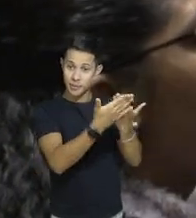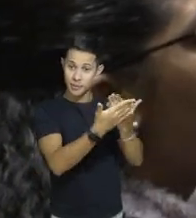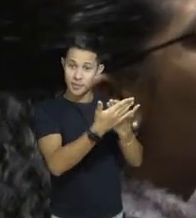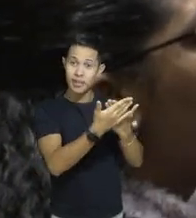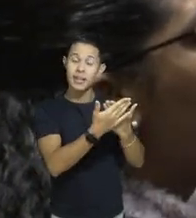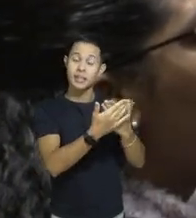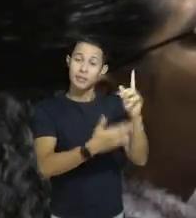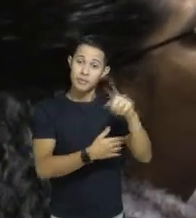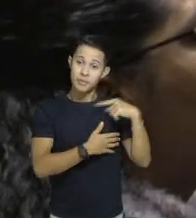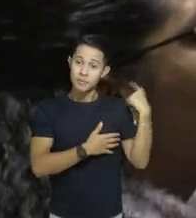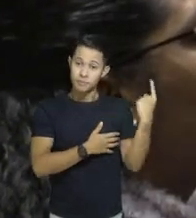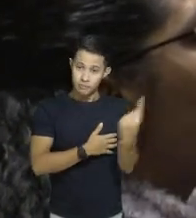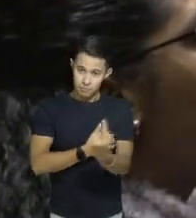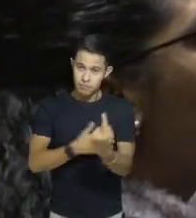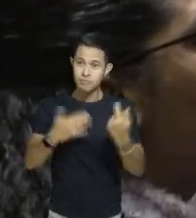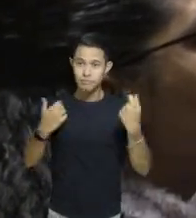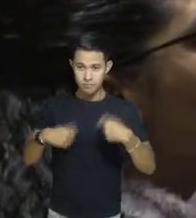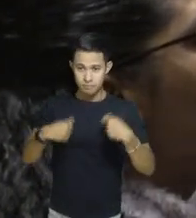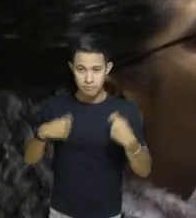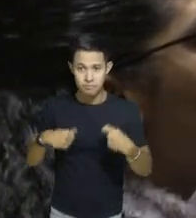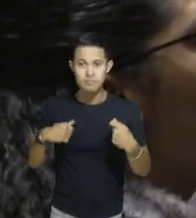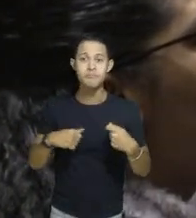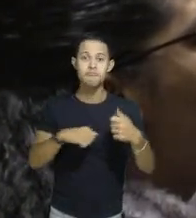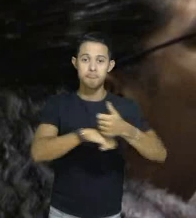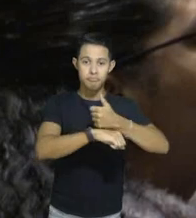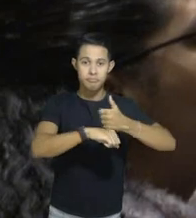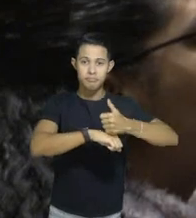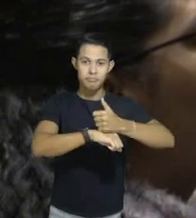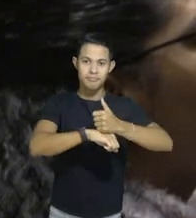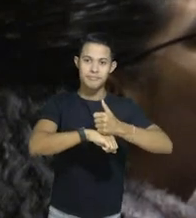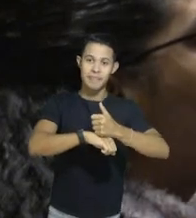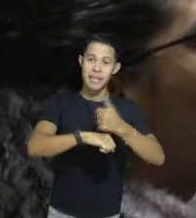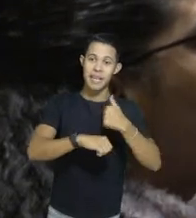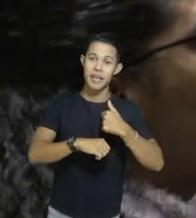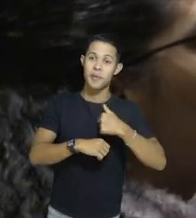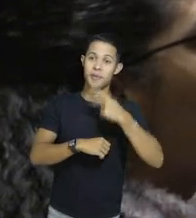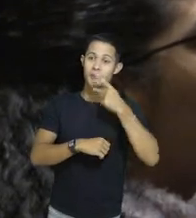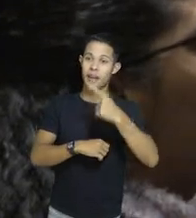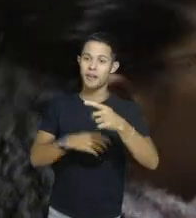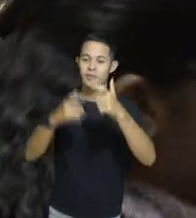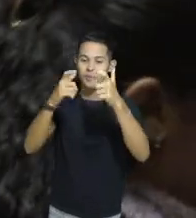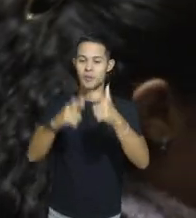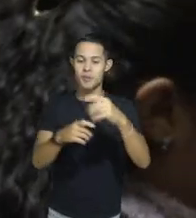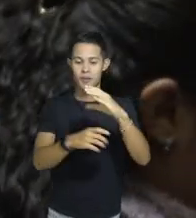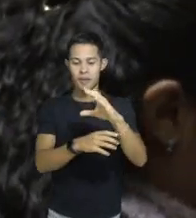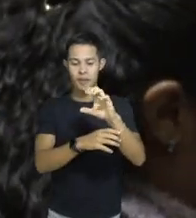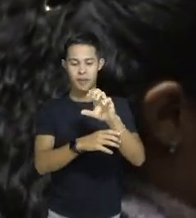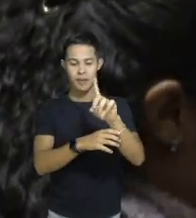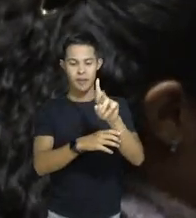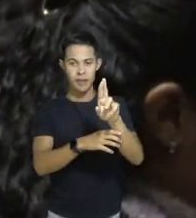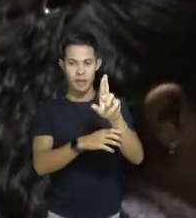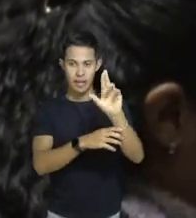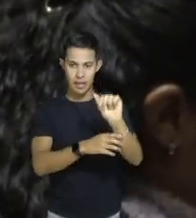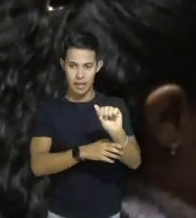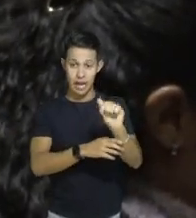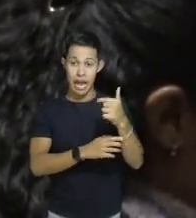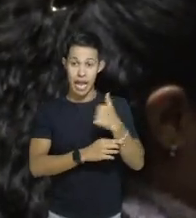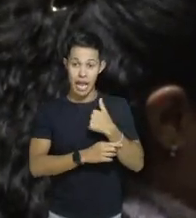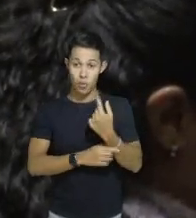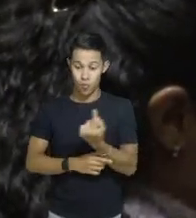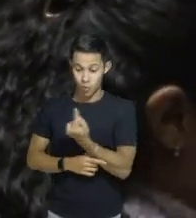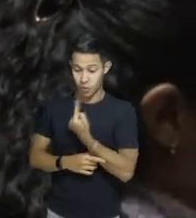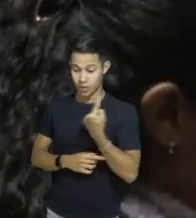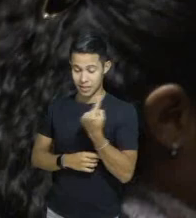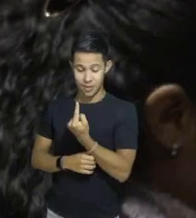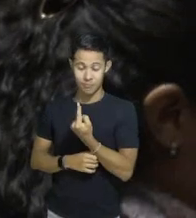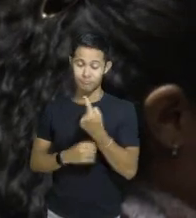dessa... Assim, é o que eu falo lá no Cedra, né? Eu, sem a escola, não consigo fazer nada.